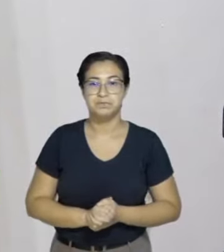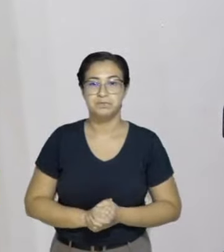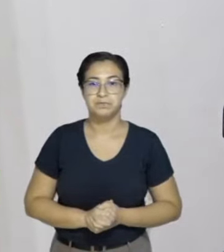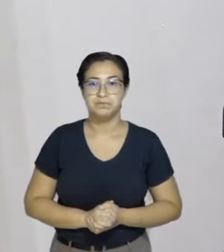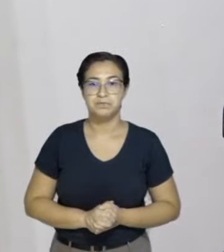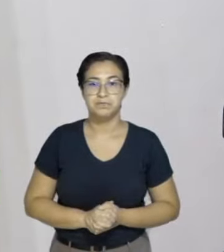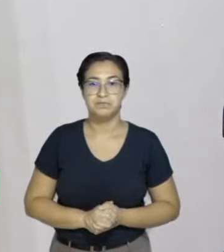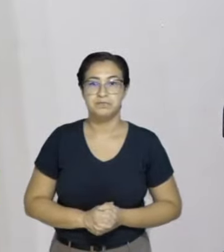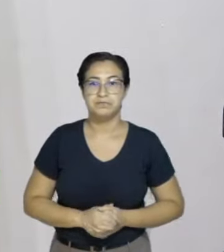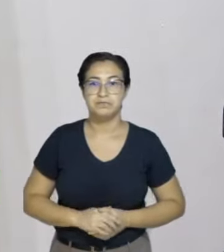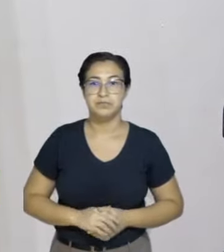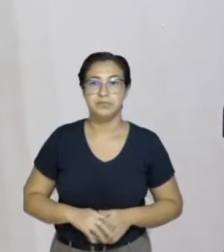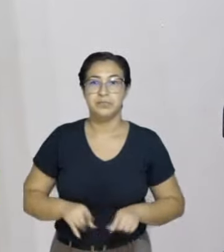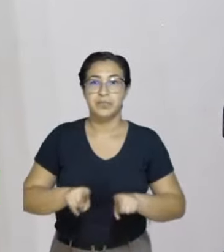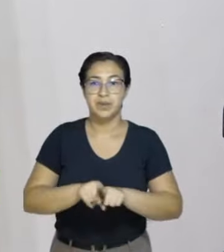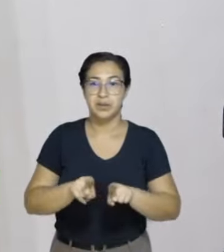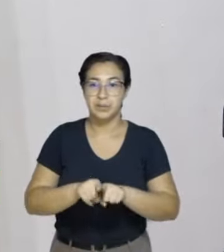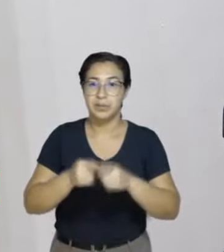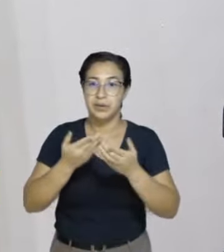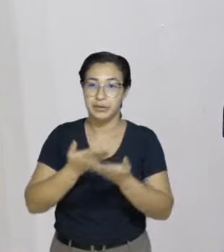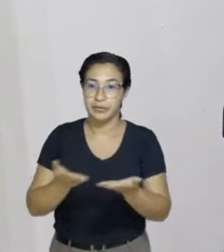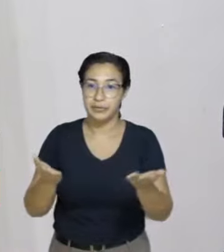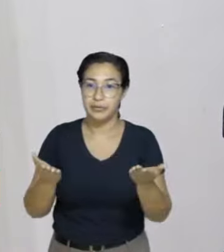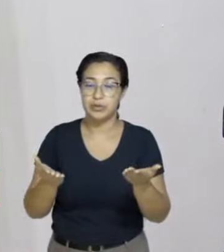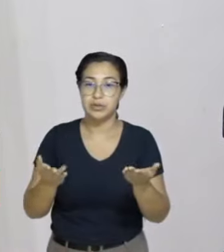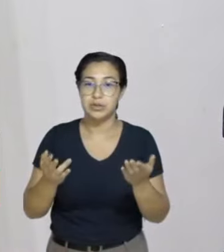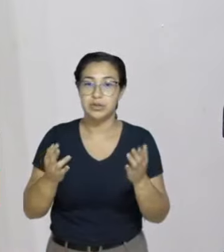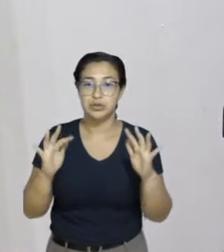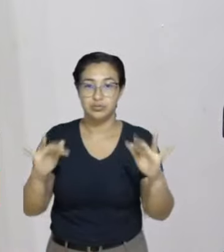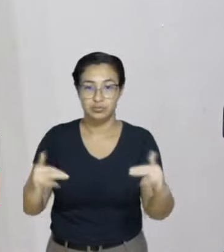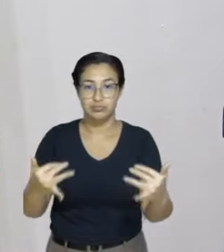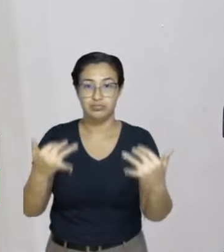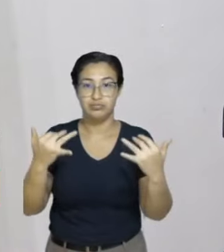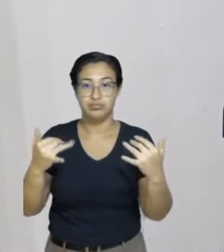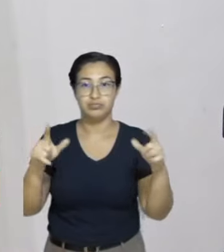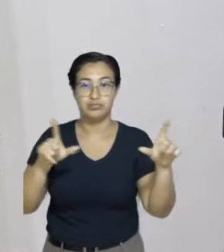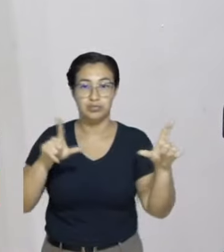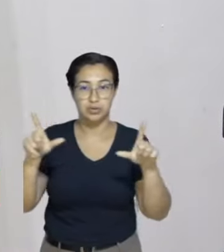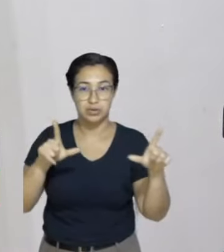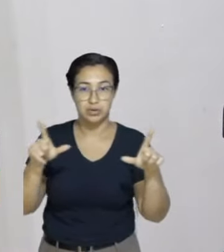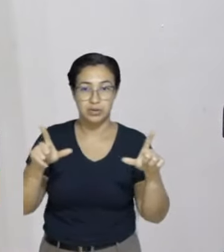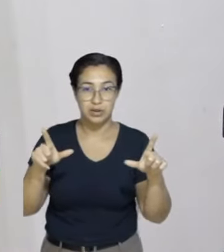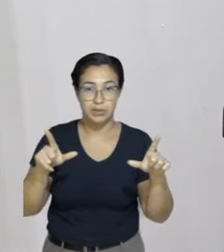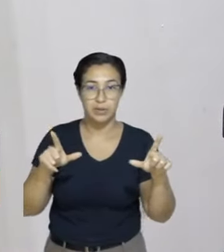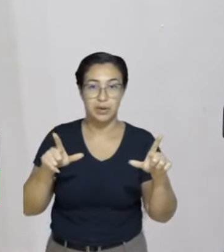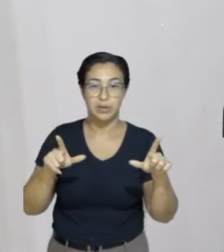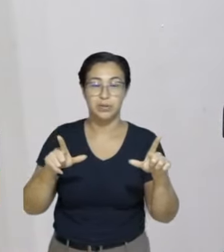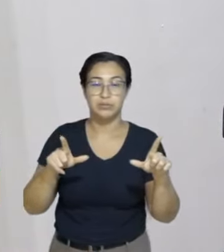também as pessoas que acompanham os nossos trabalhos pela TVA.